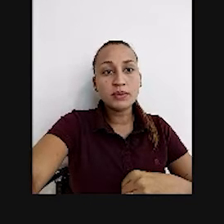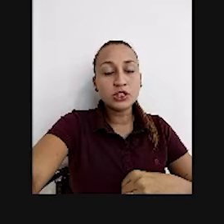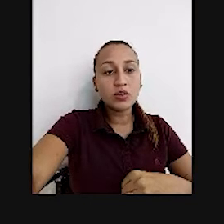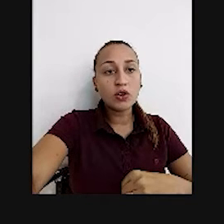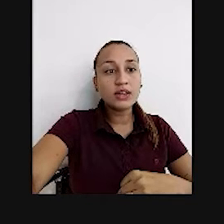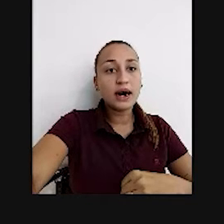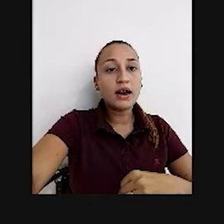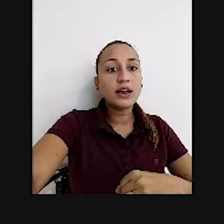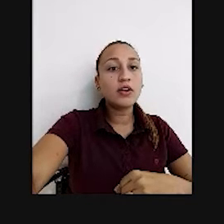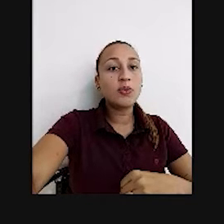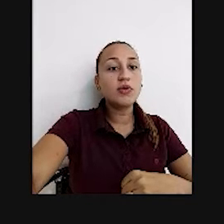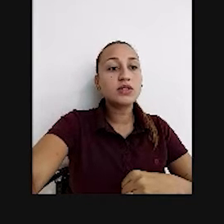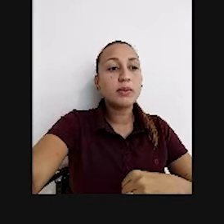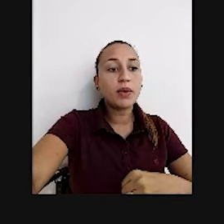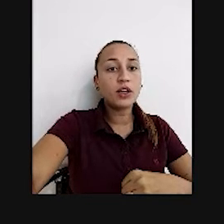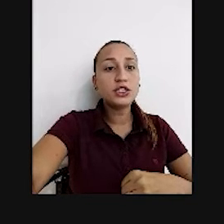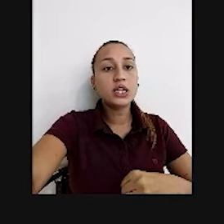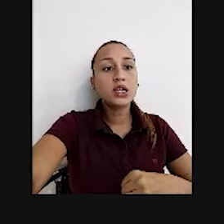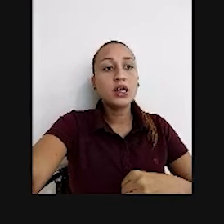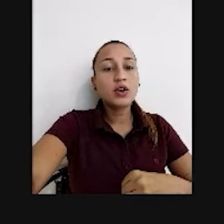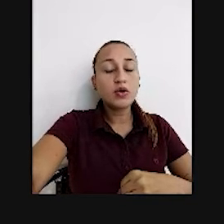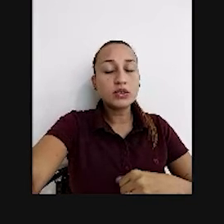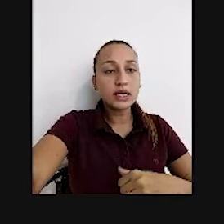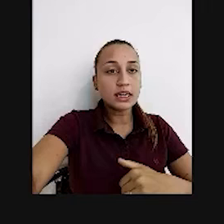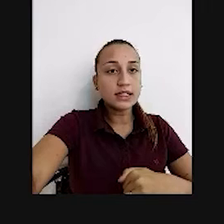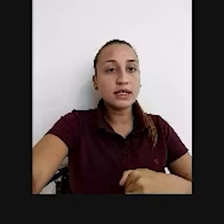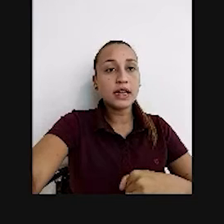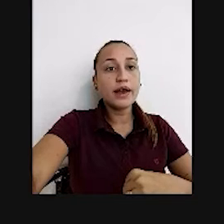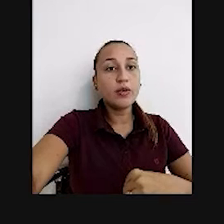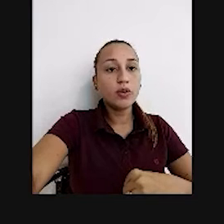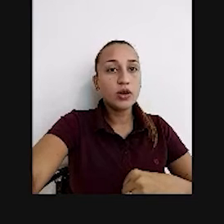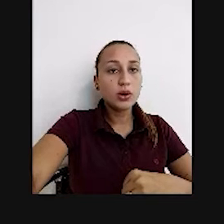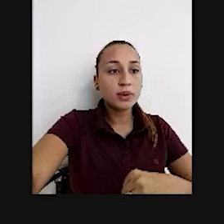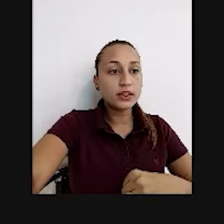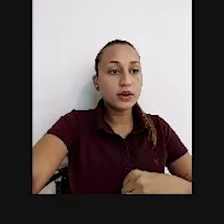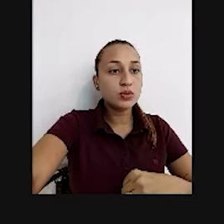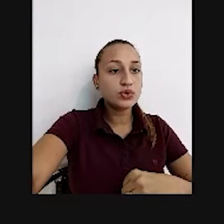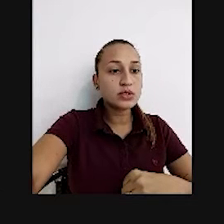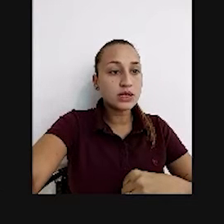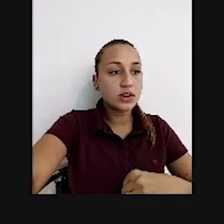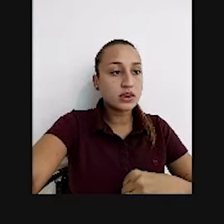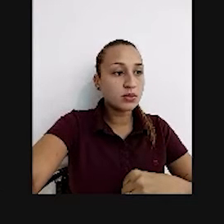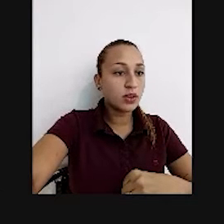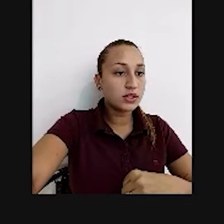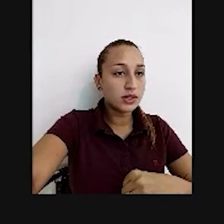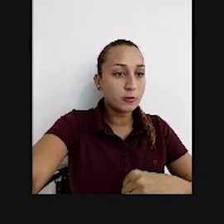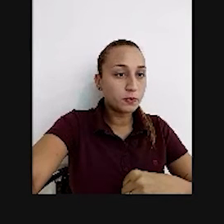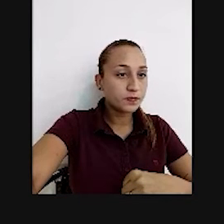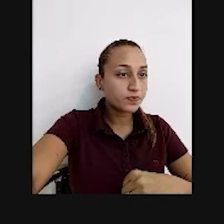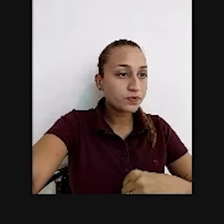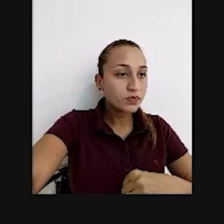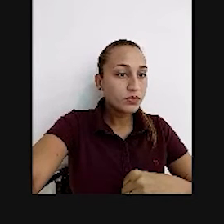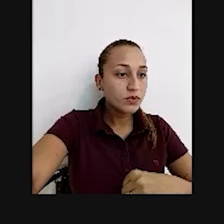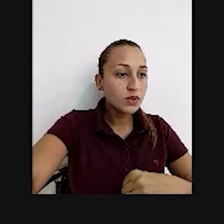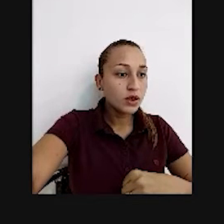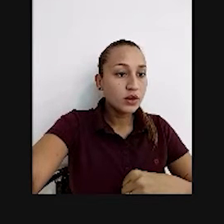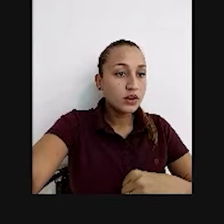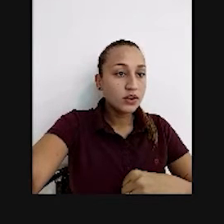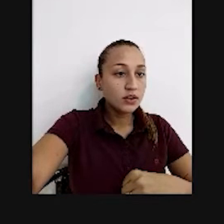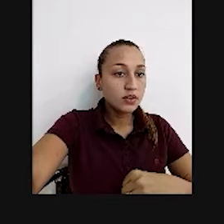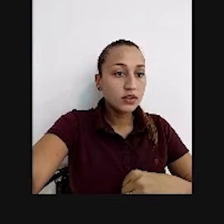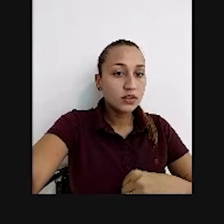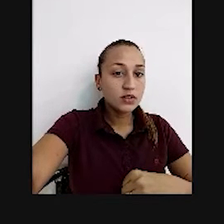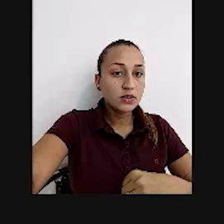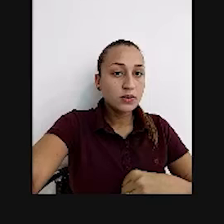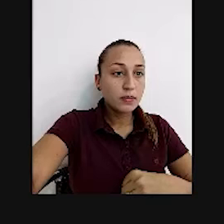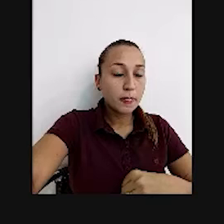não está permitindo rodar e como você pode consertar esse erro para ter o sucesso aí na simulação. Um complemento